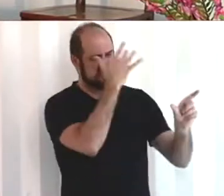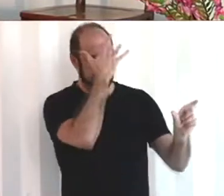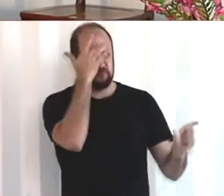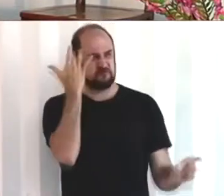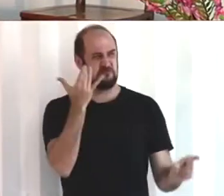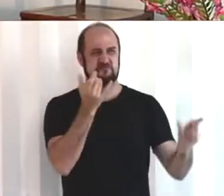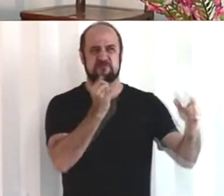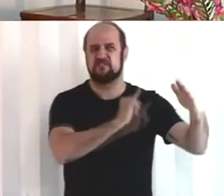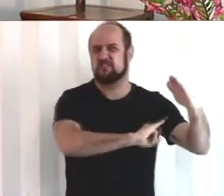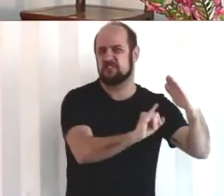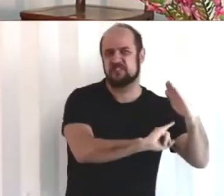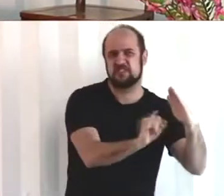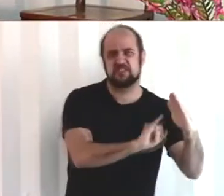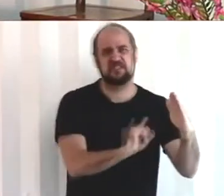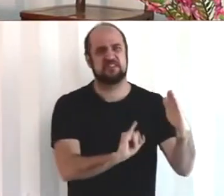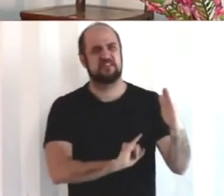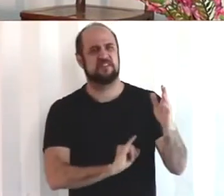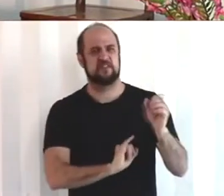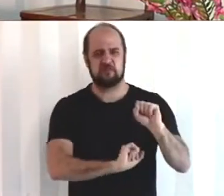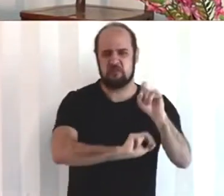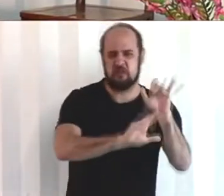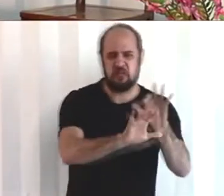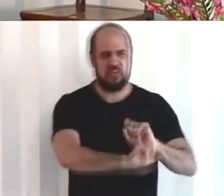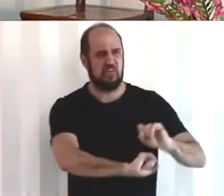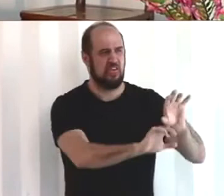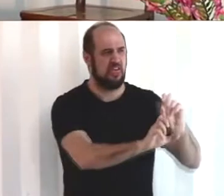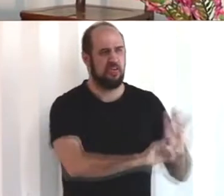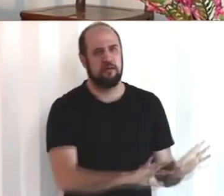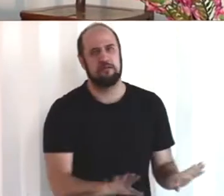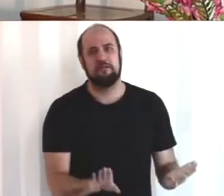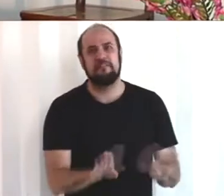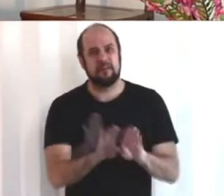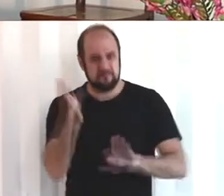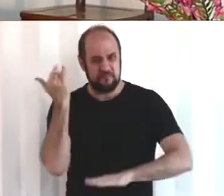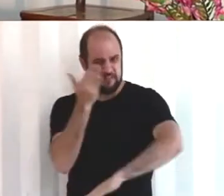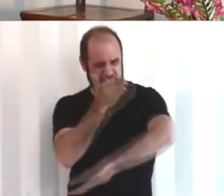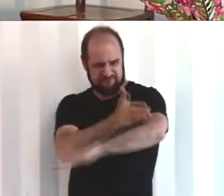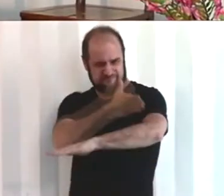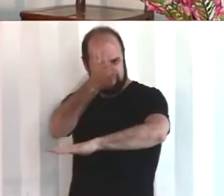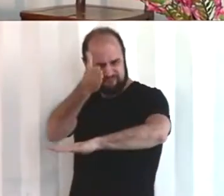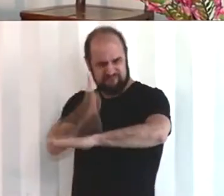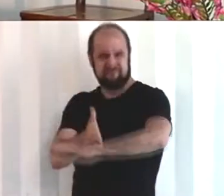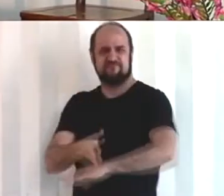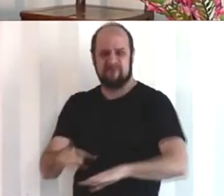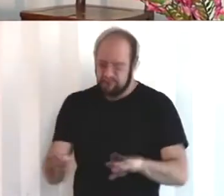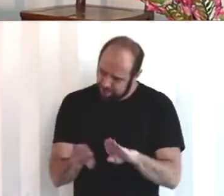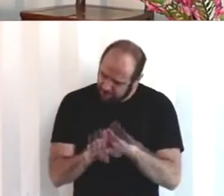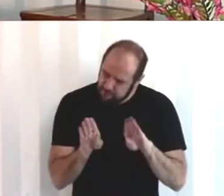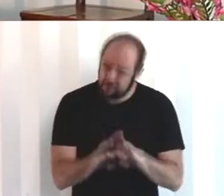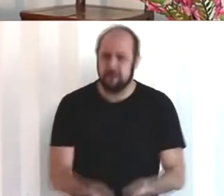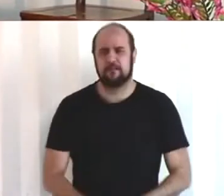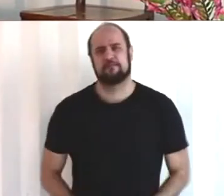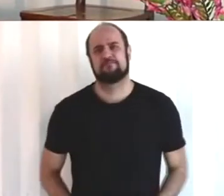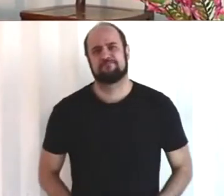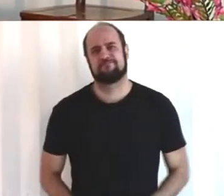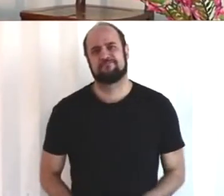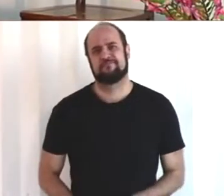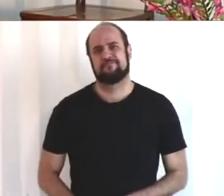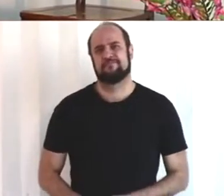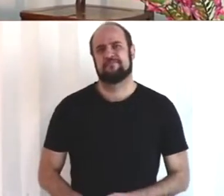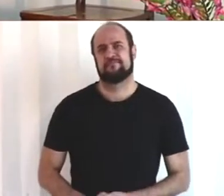instituições. E isto também aconteceu na Idade Média. Desde ali por que não dizer,